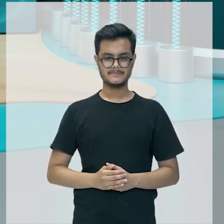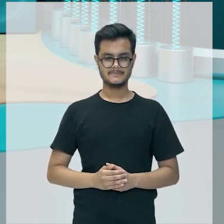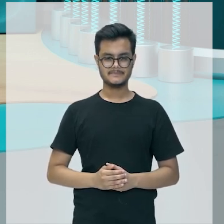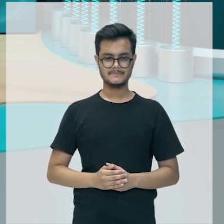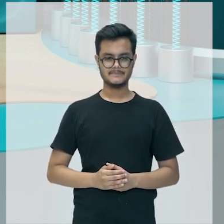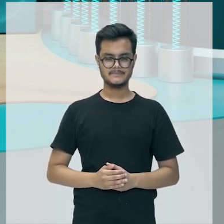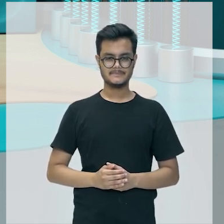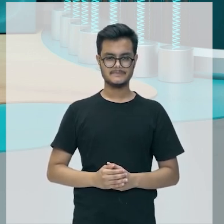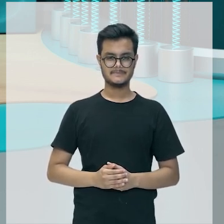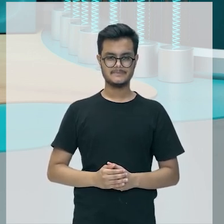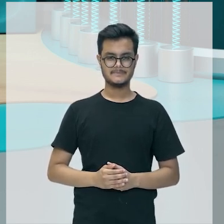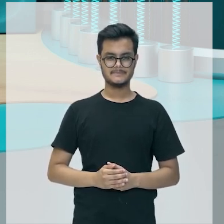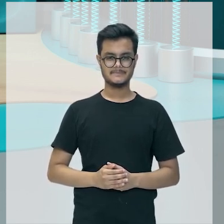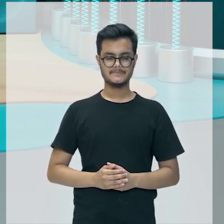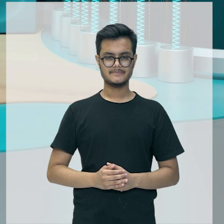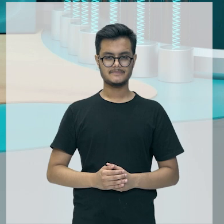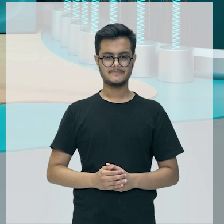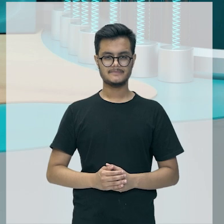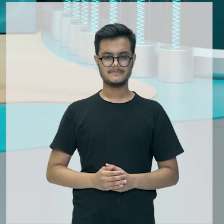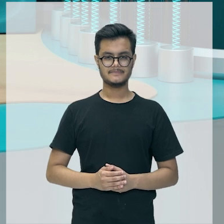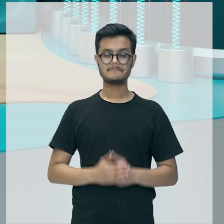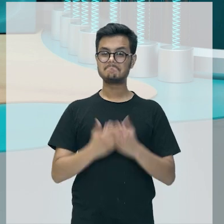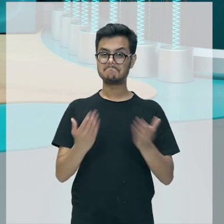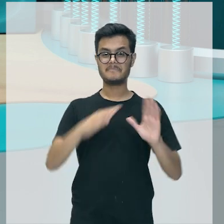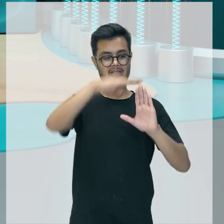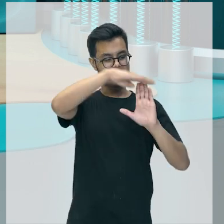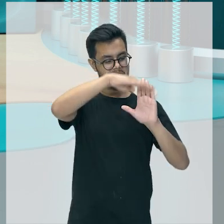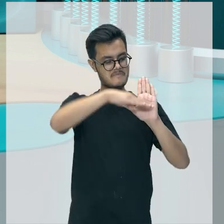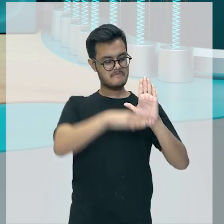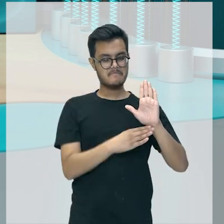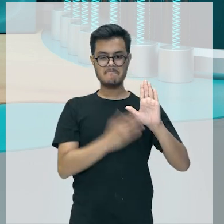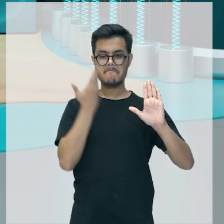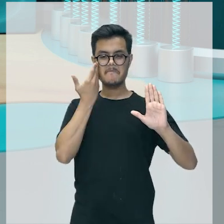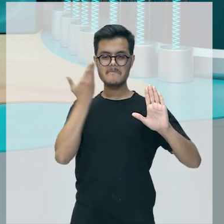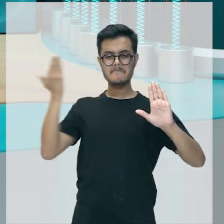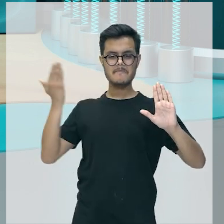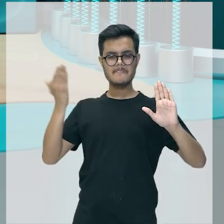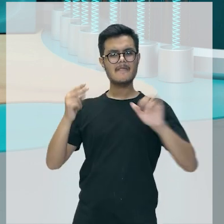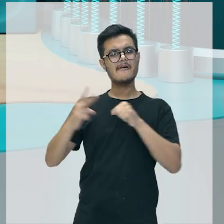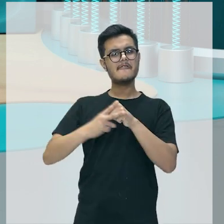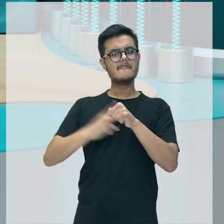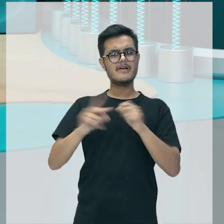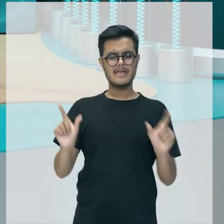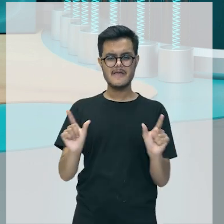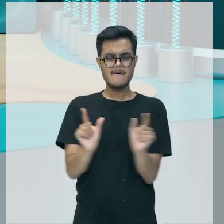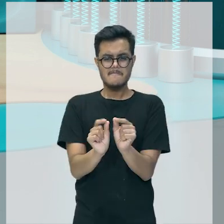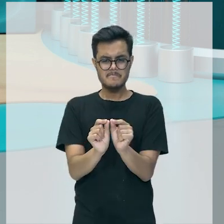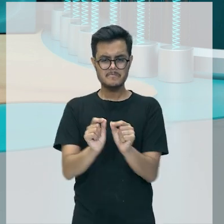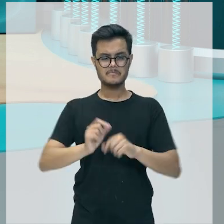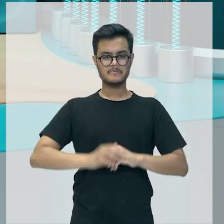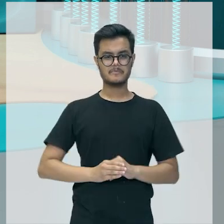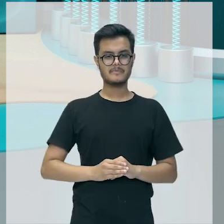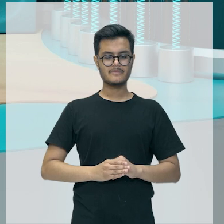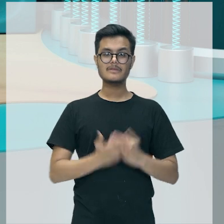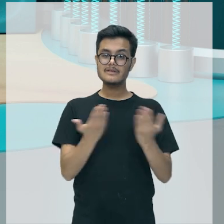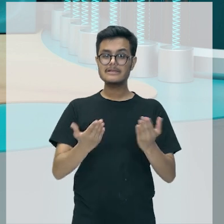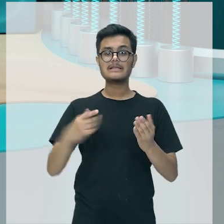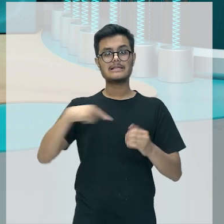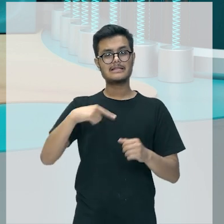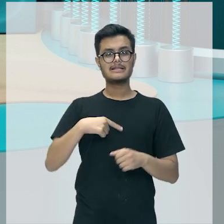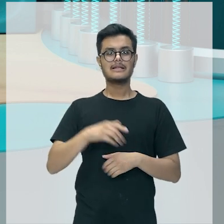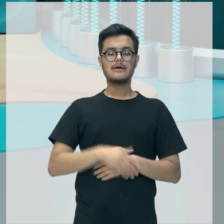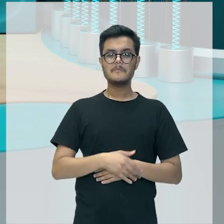aos verbos regulares. Verbos curtos, curtinhos, terminados